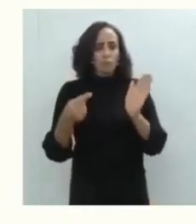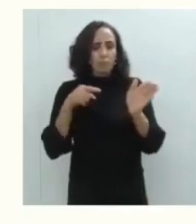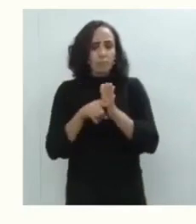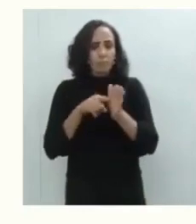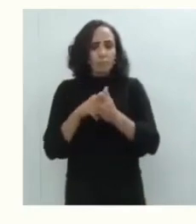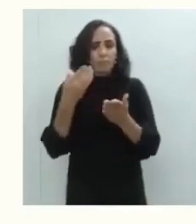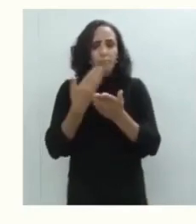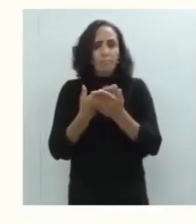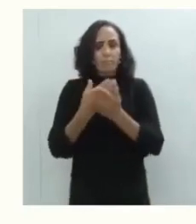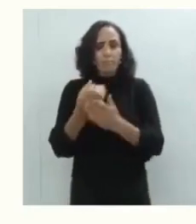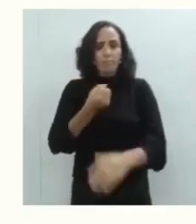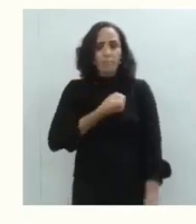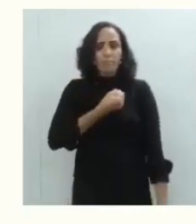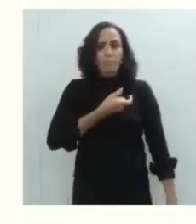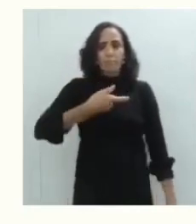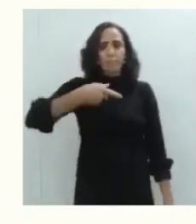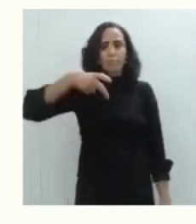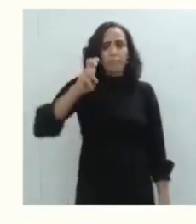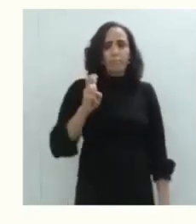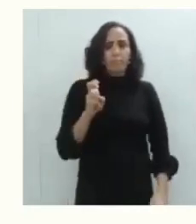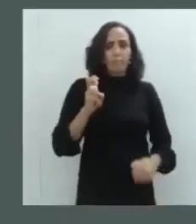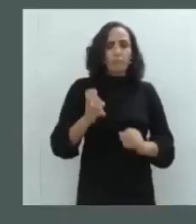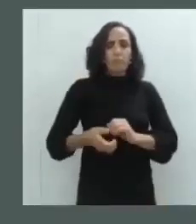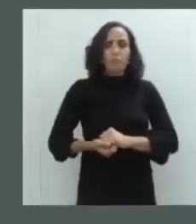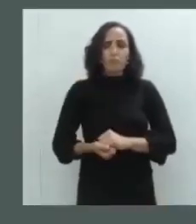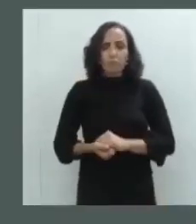aula 5 e gera boletim.